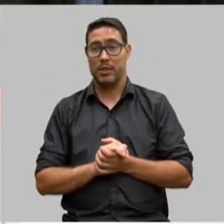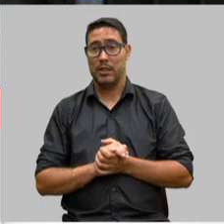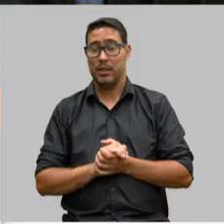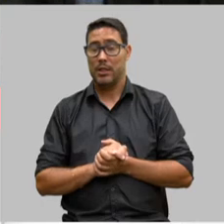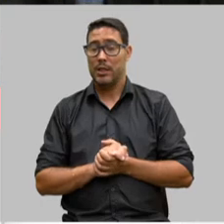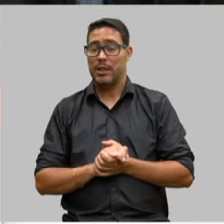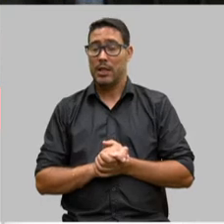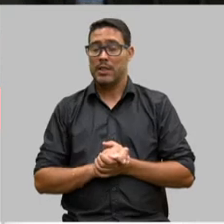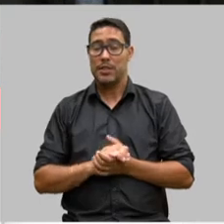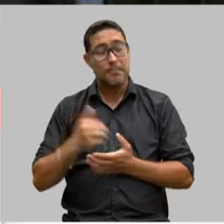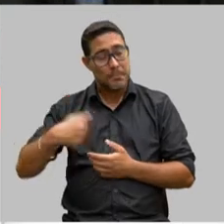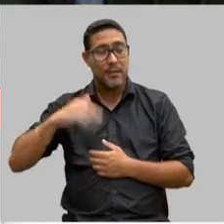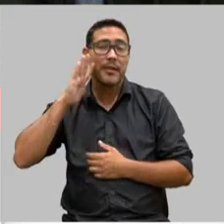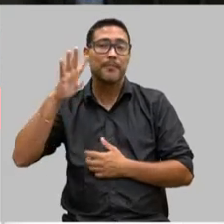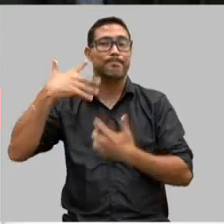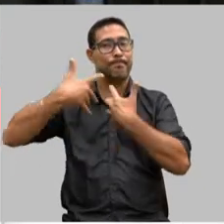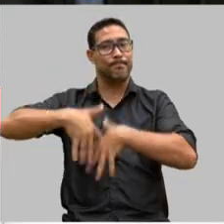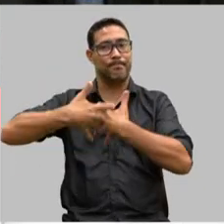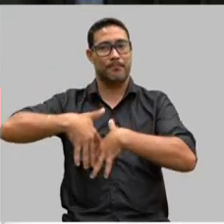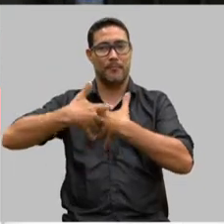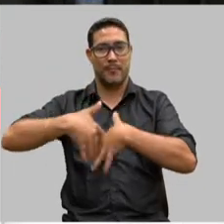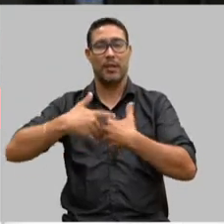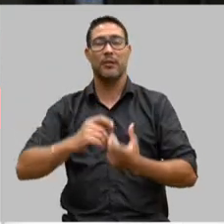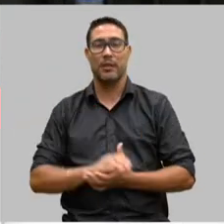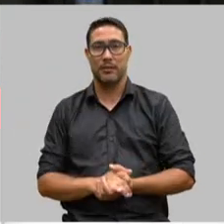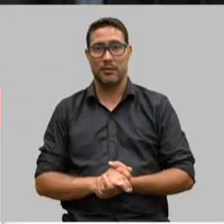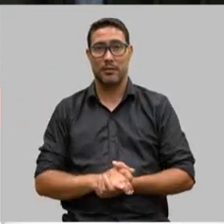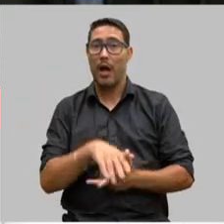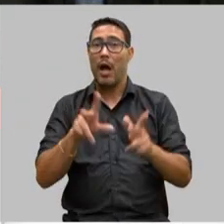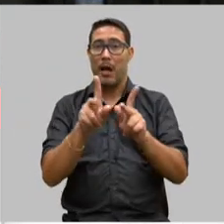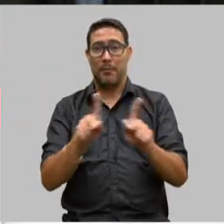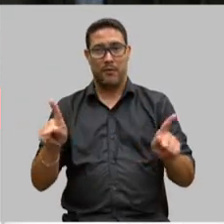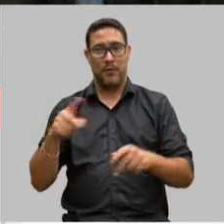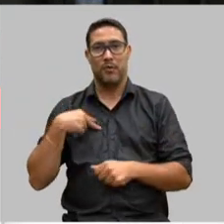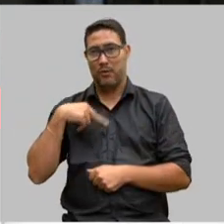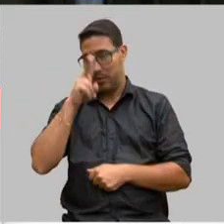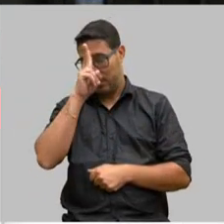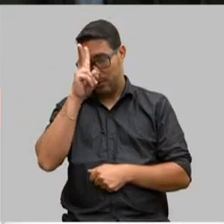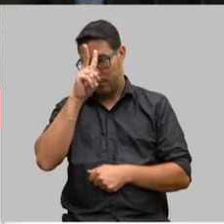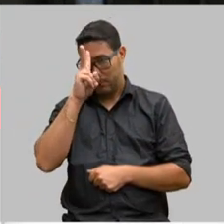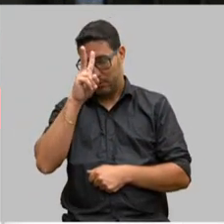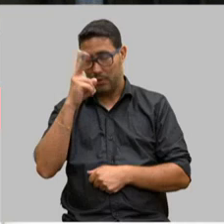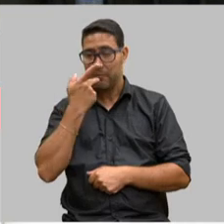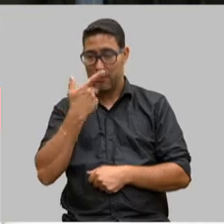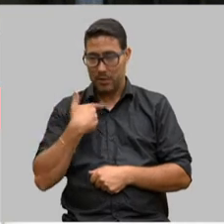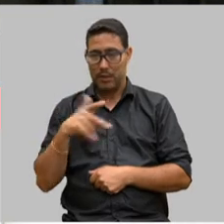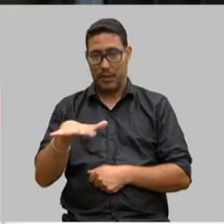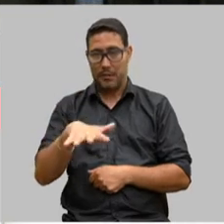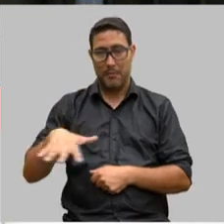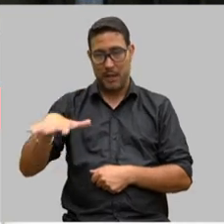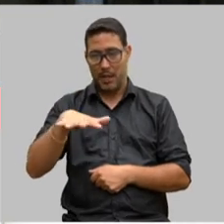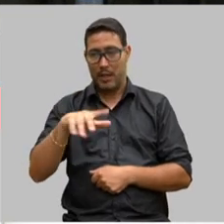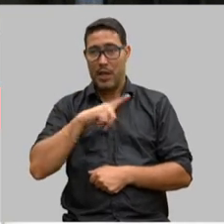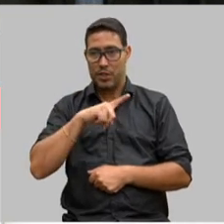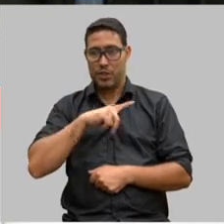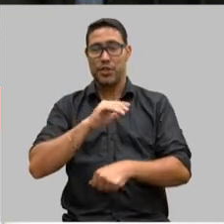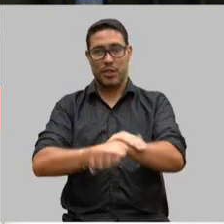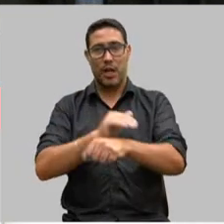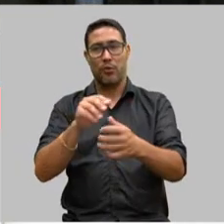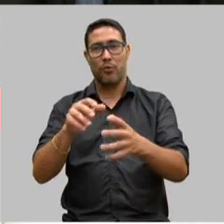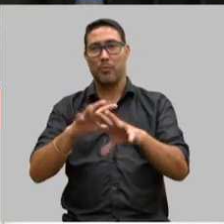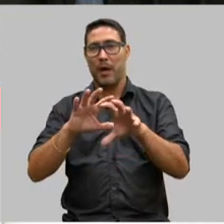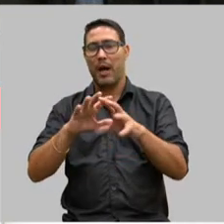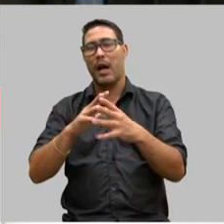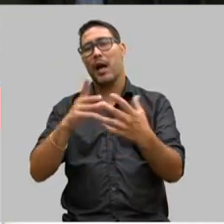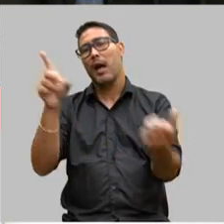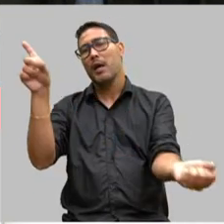Nós estamos, a professora lembrou aqui, pegando minha área, nós estamos com a epidemia. Gente, nós estamos com mais de 1 milhão